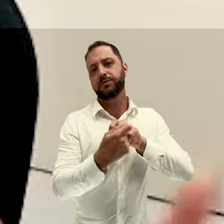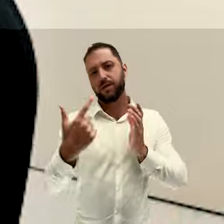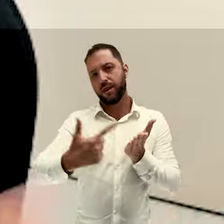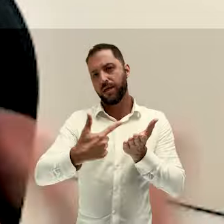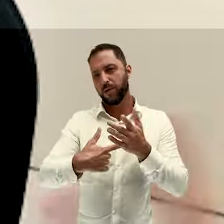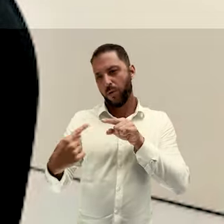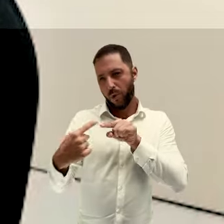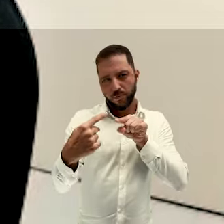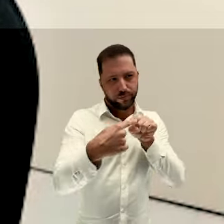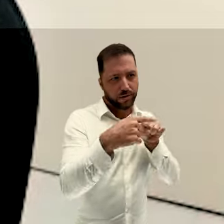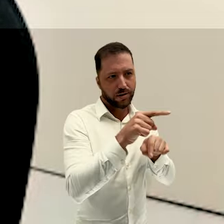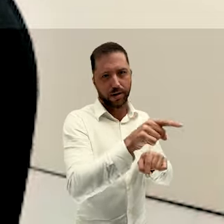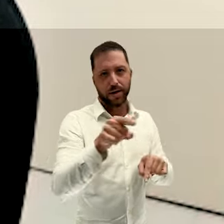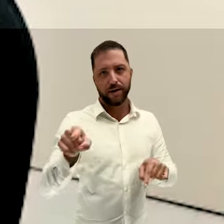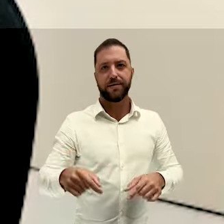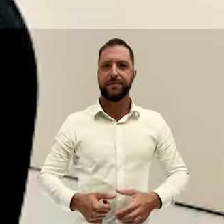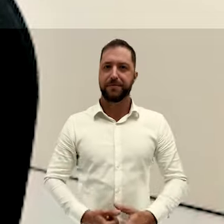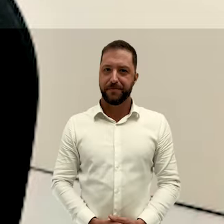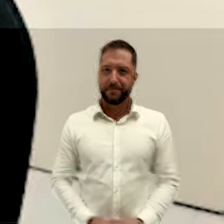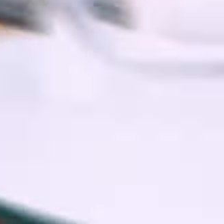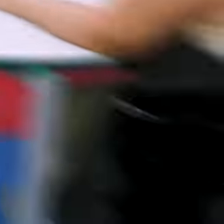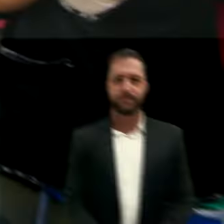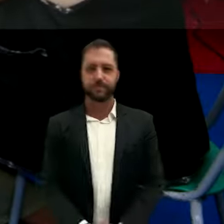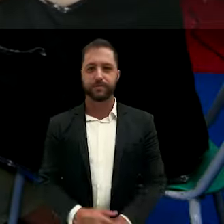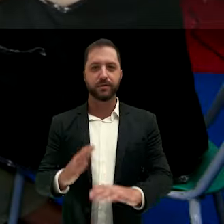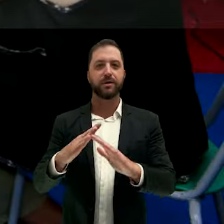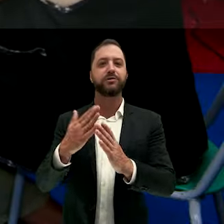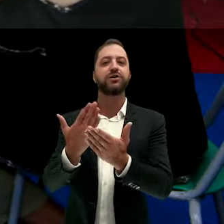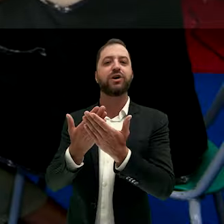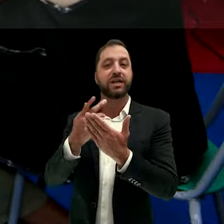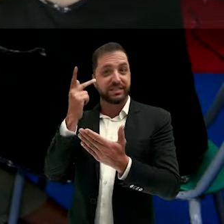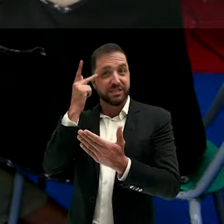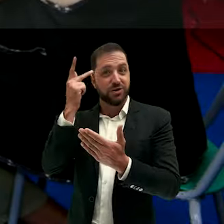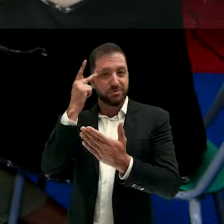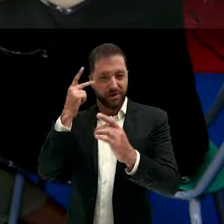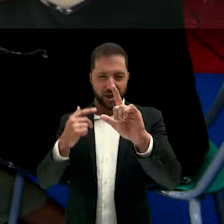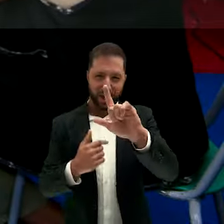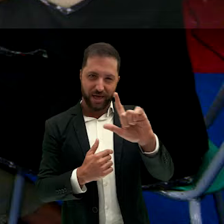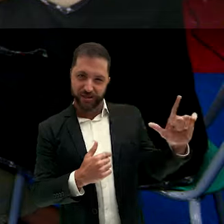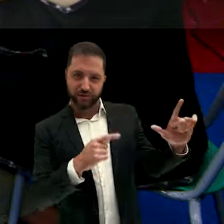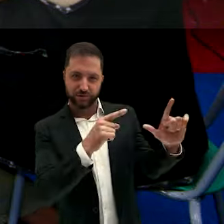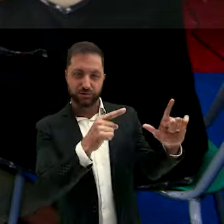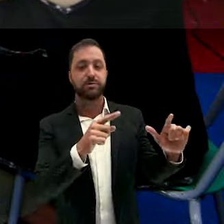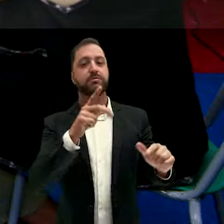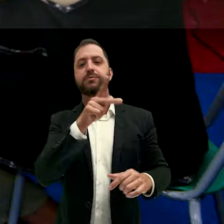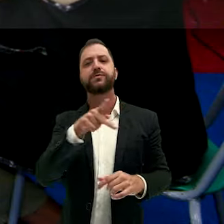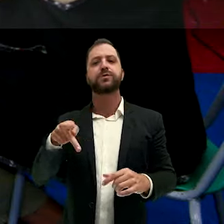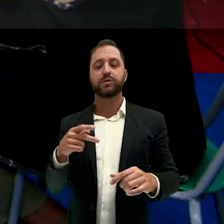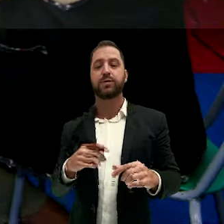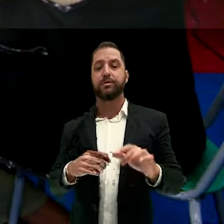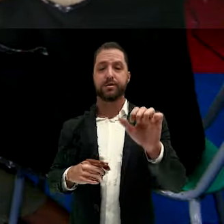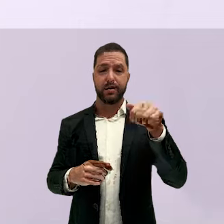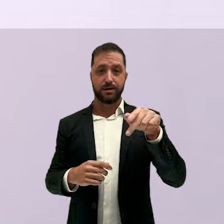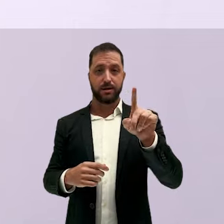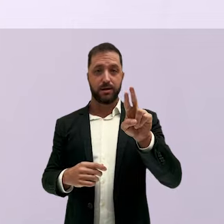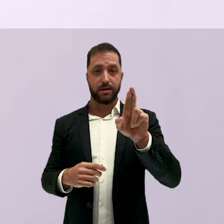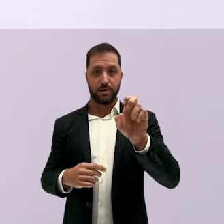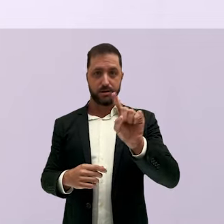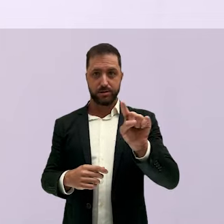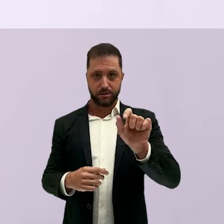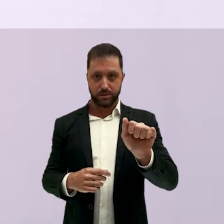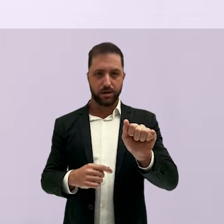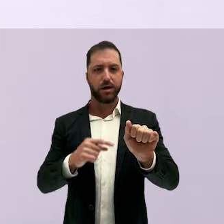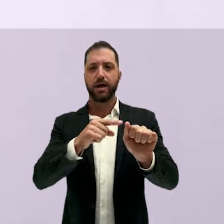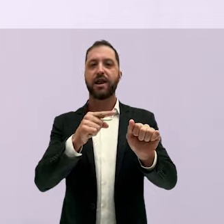fazer uma adaptação na leitura. E por falar em professor, em uma escola da Zona Leste de São Paulo, a